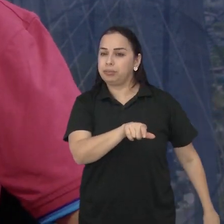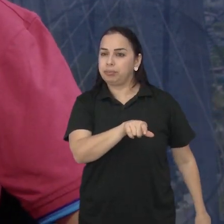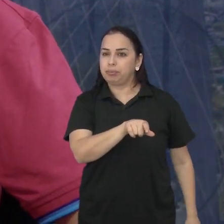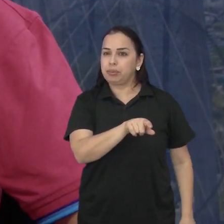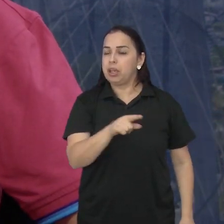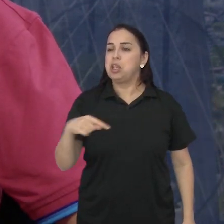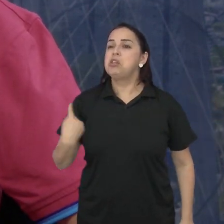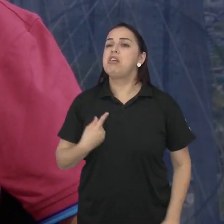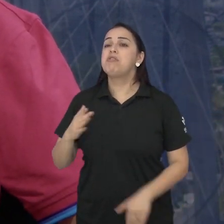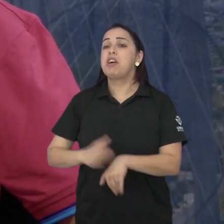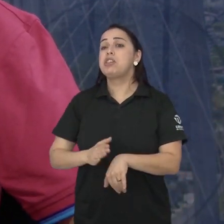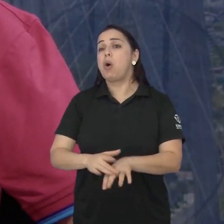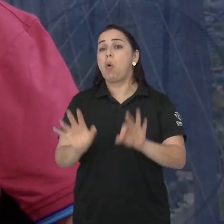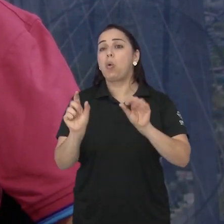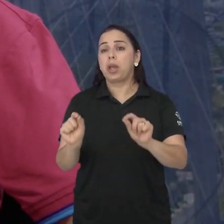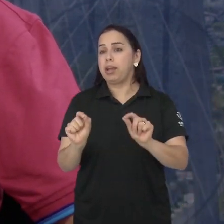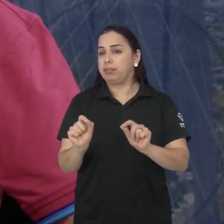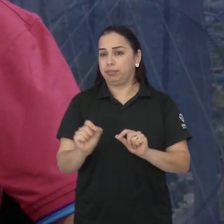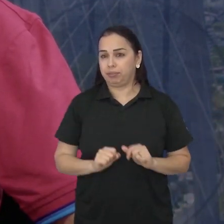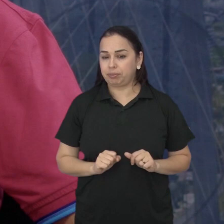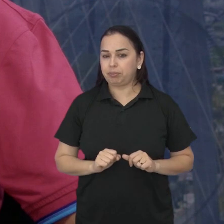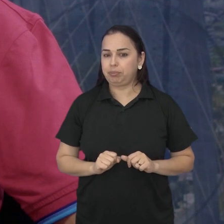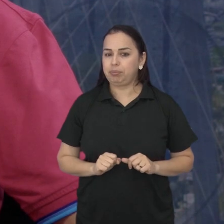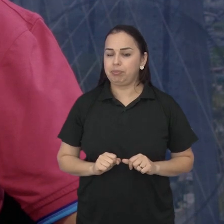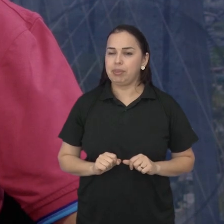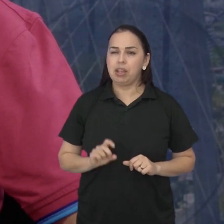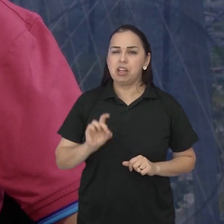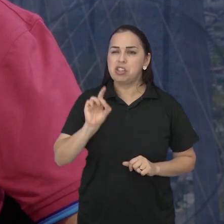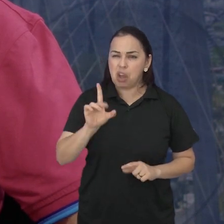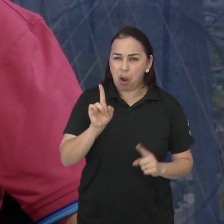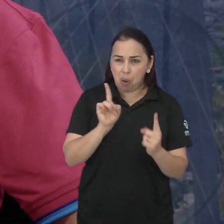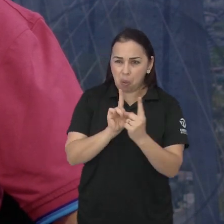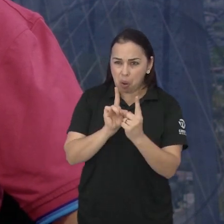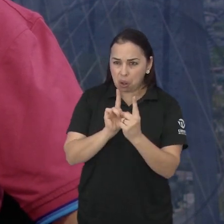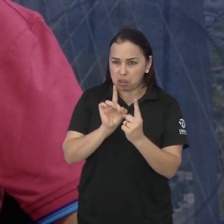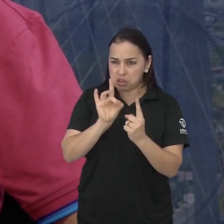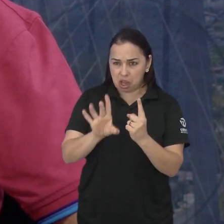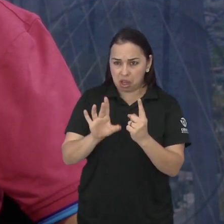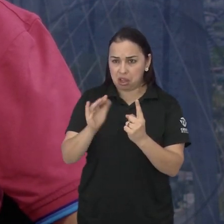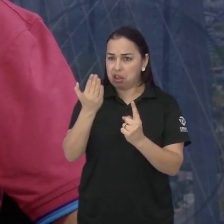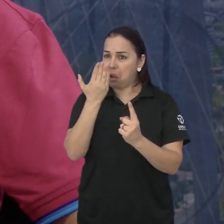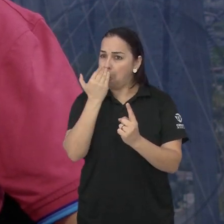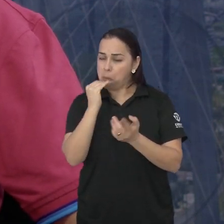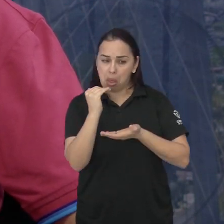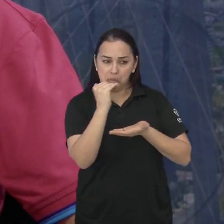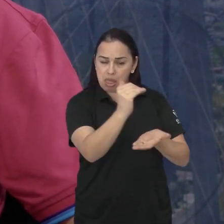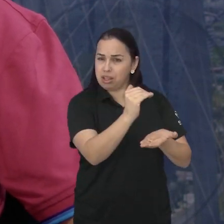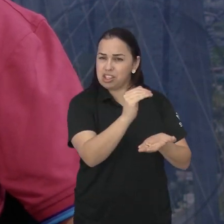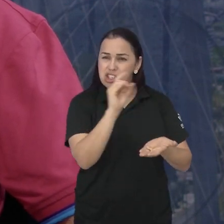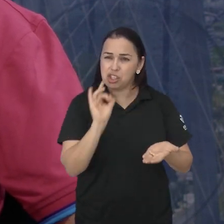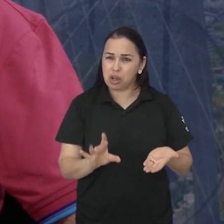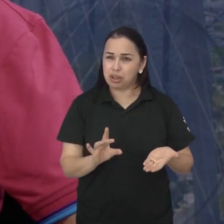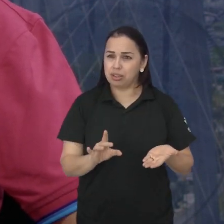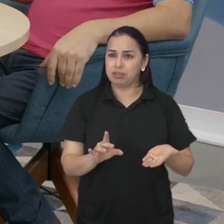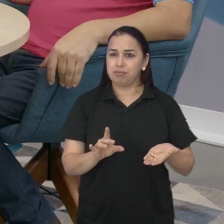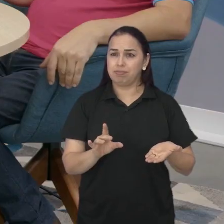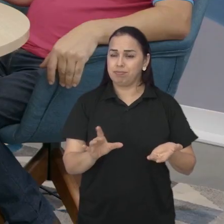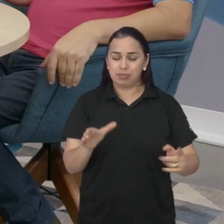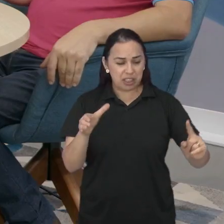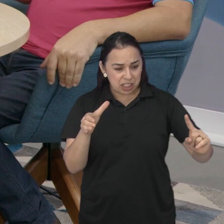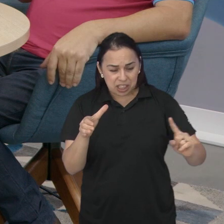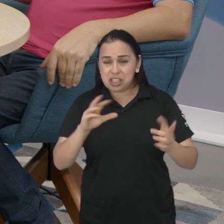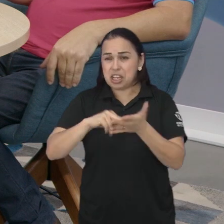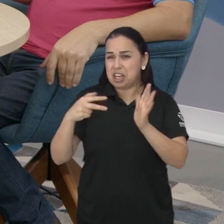que podemos fazer. E não será com um atendimento, com uma cesta básica, que ele será